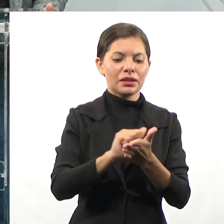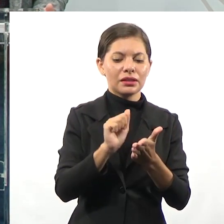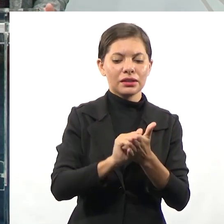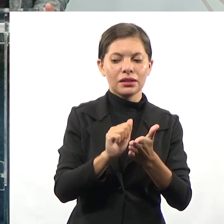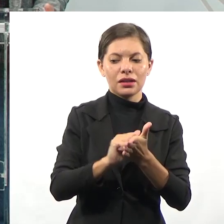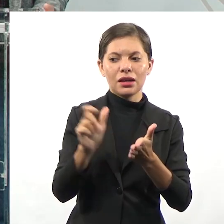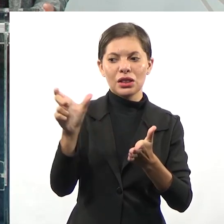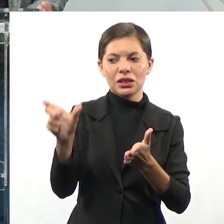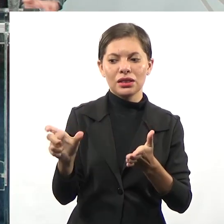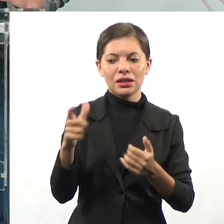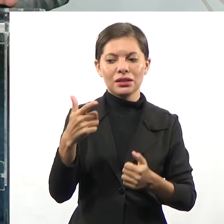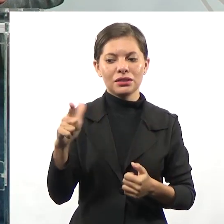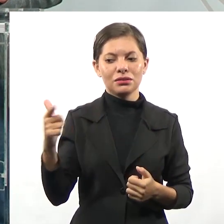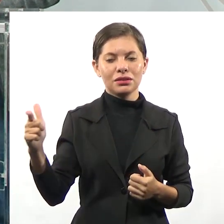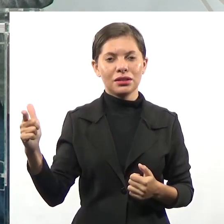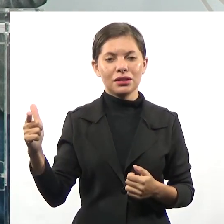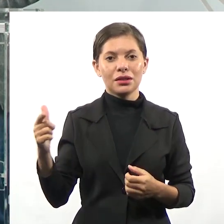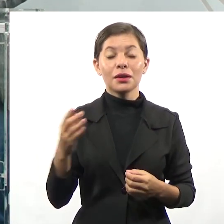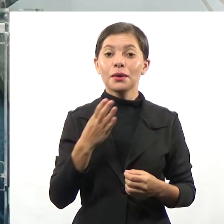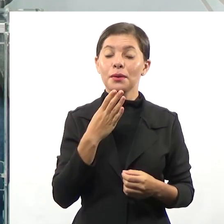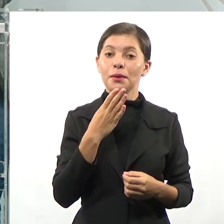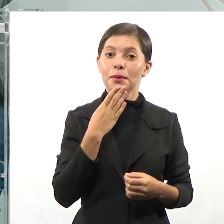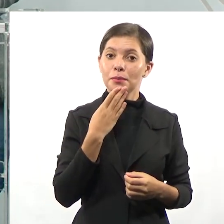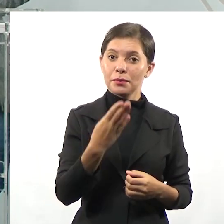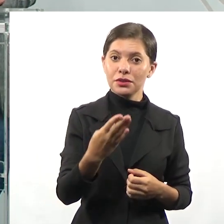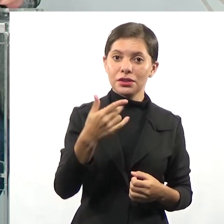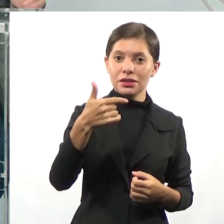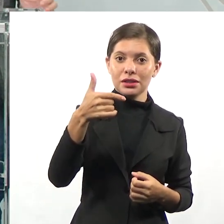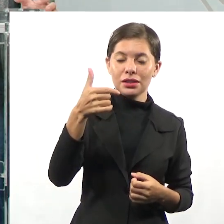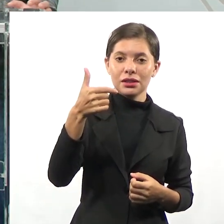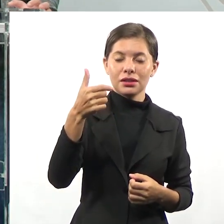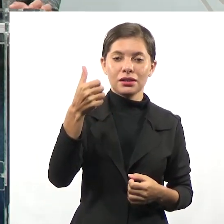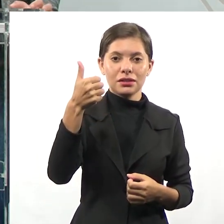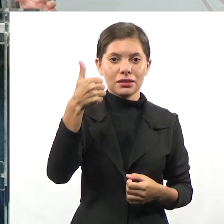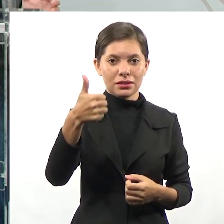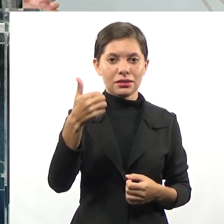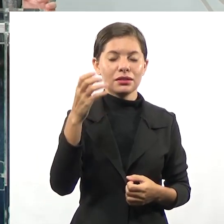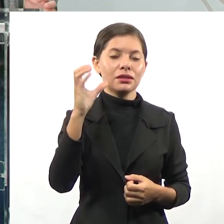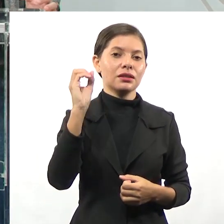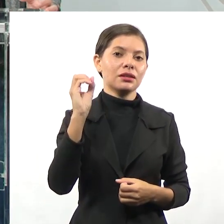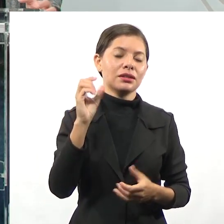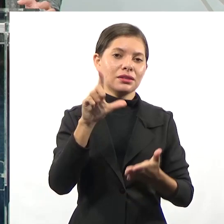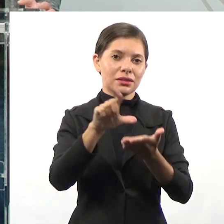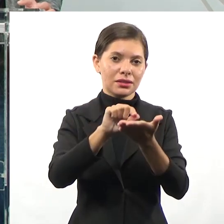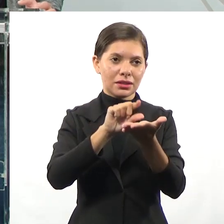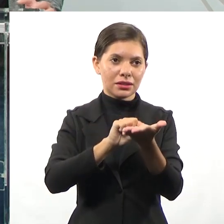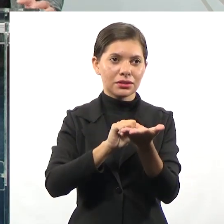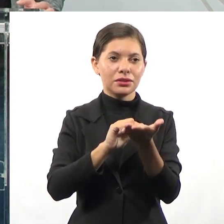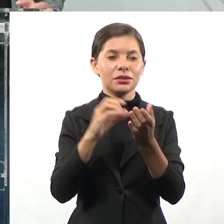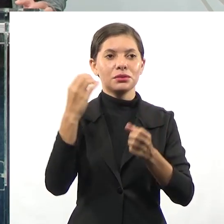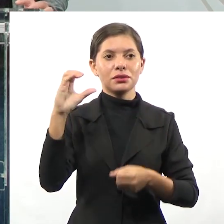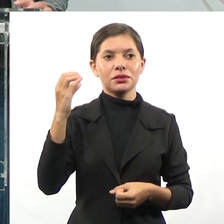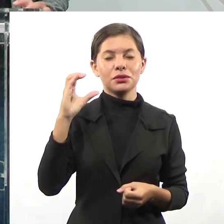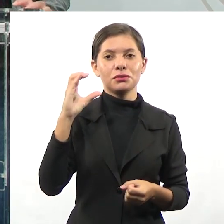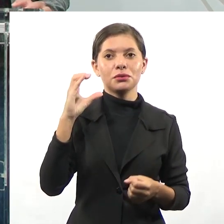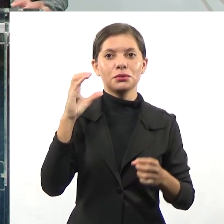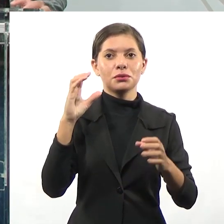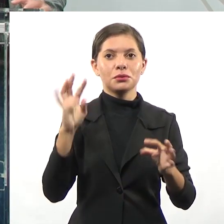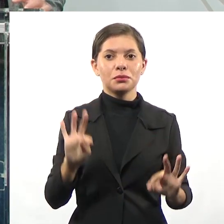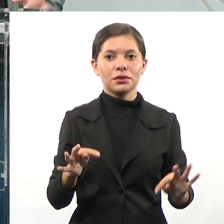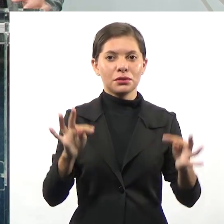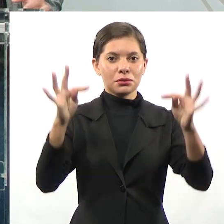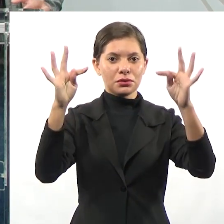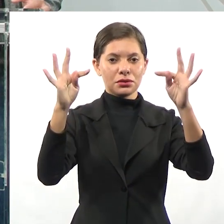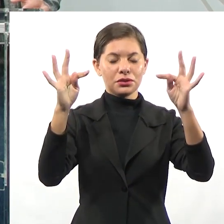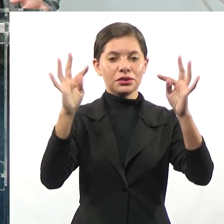são dos autores. Eu pedi, por exemplo, para ele listar 10 artigos científicos sobre tecnologias educacionais.